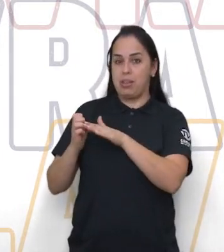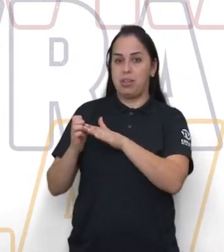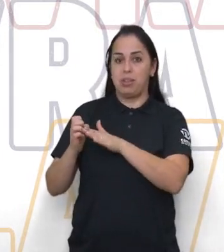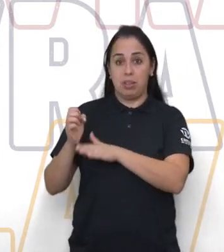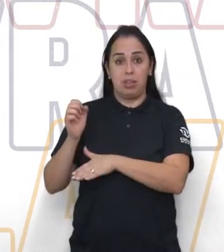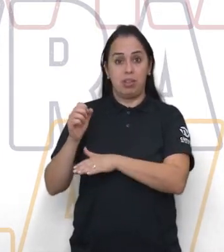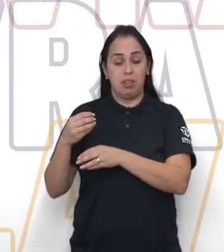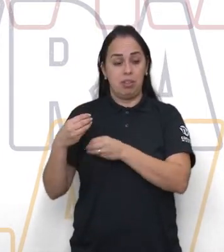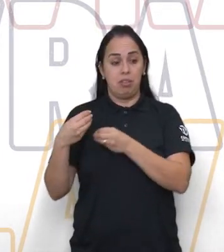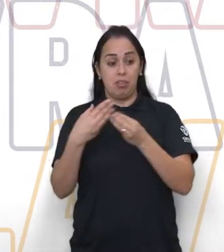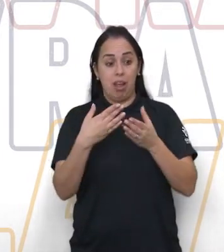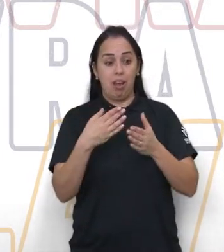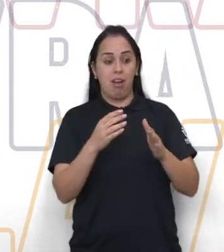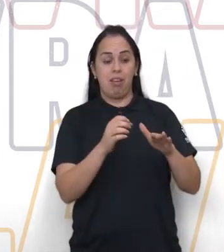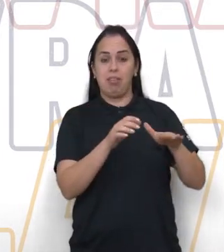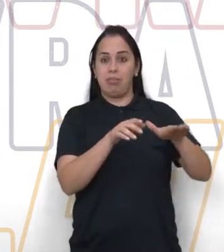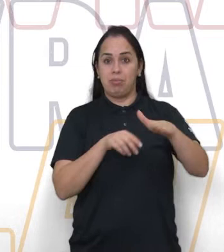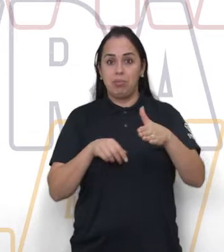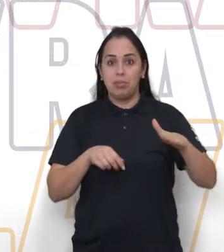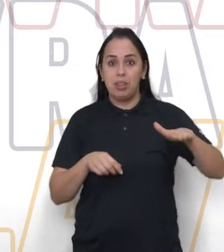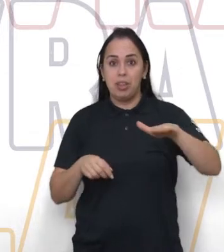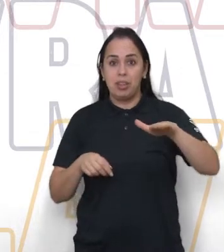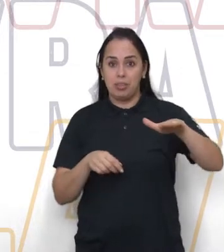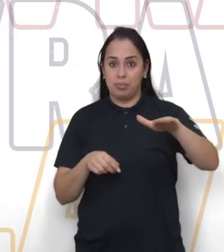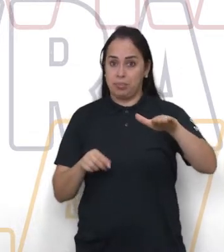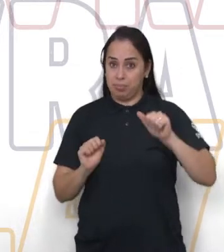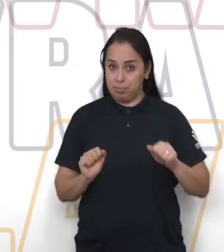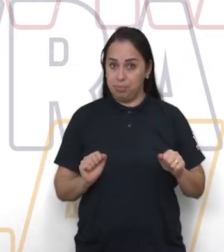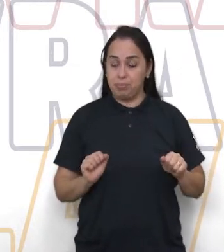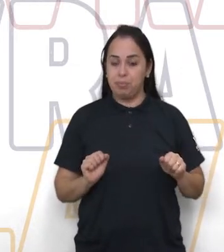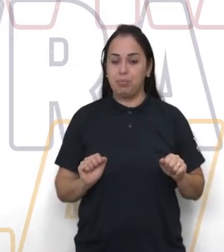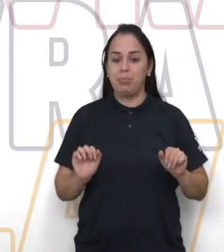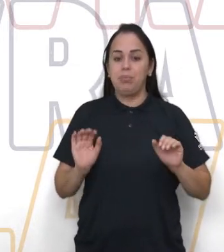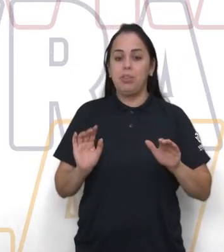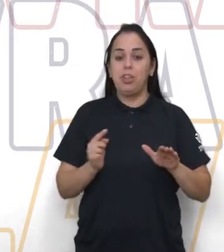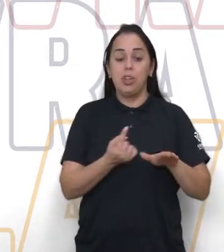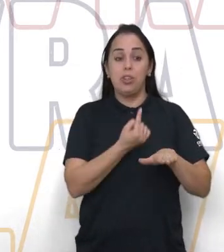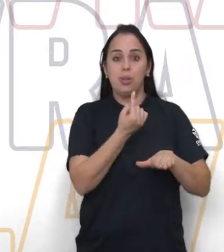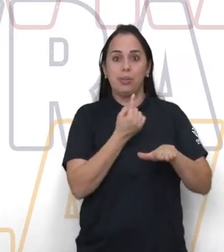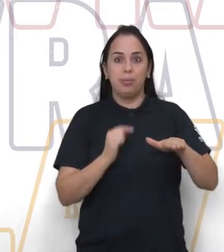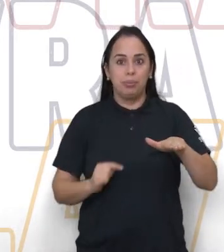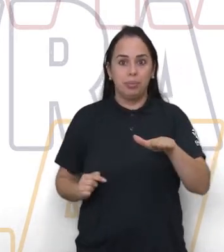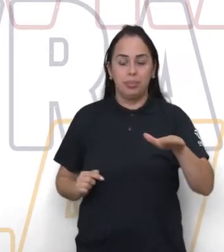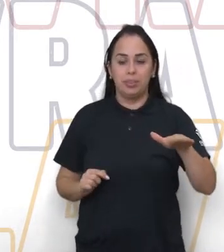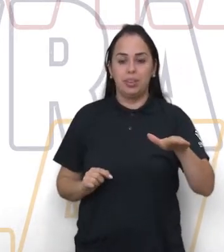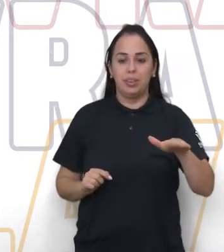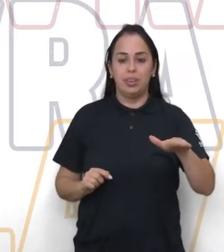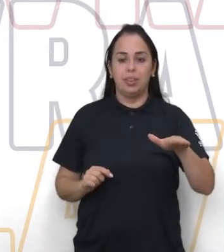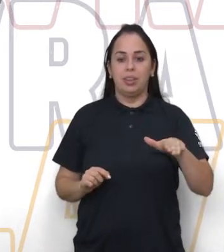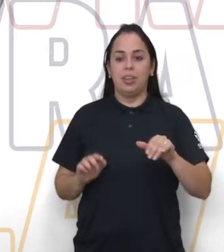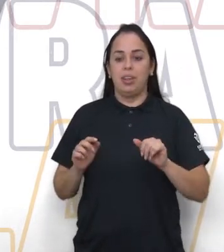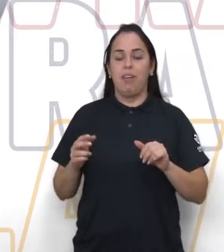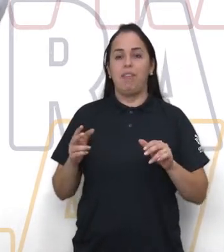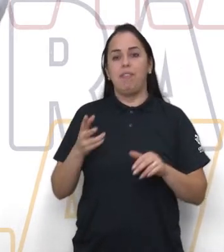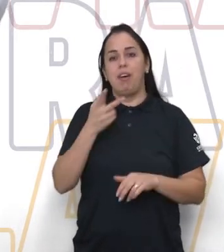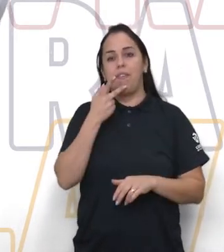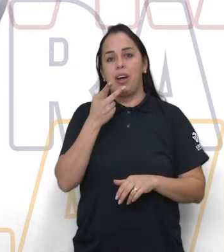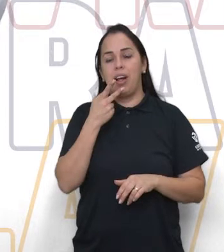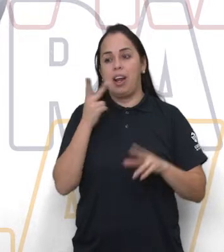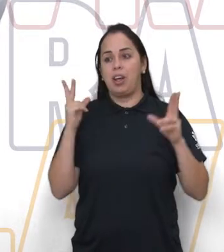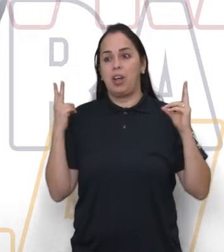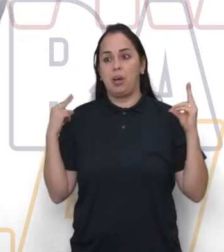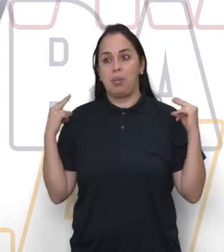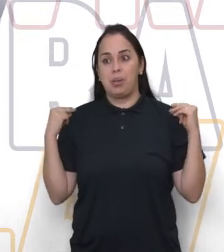que já fornecem esse serviço de transporte de forma autônoma quando a gente fala que o motorista de aplicativo